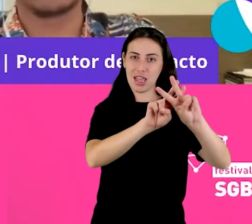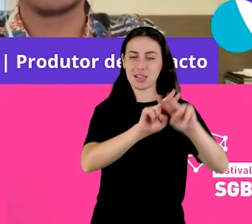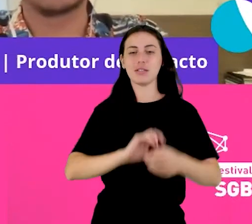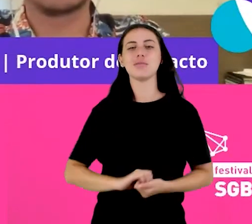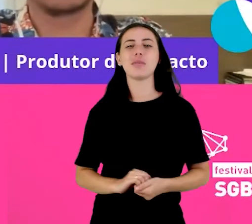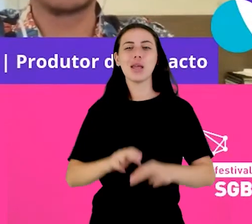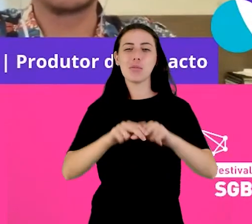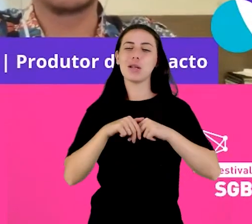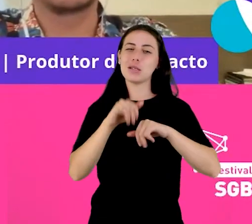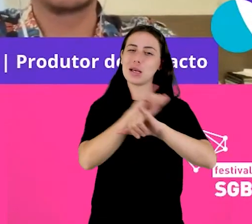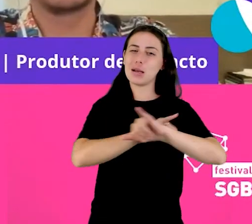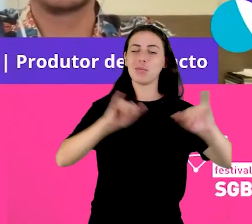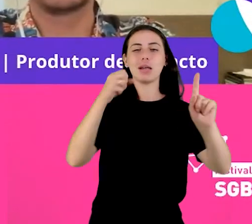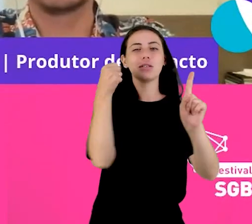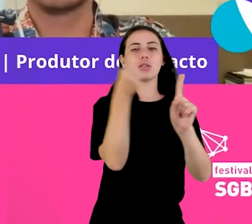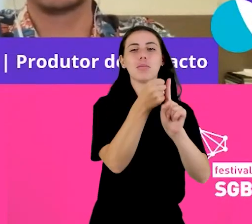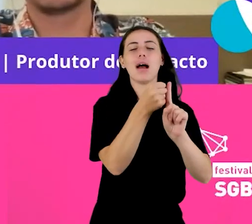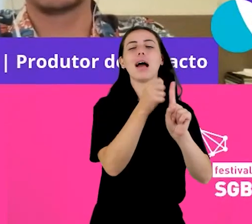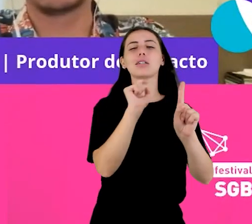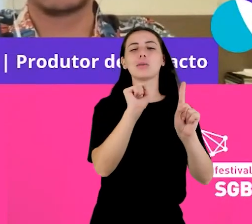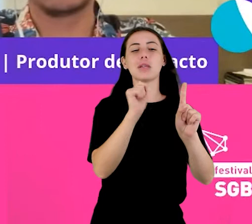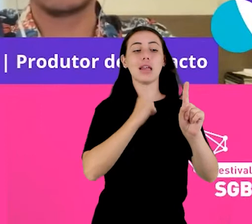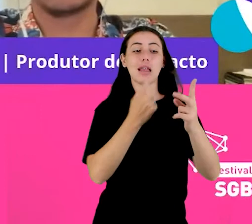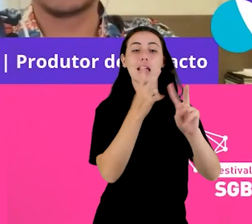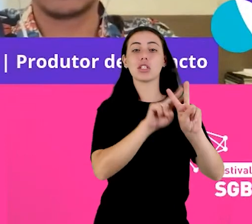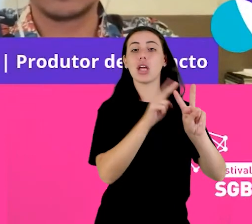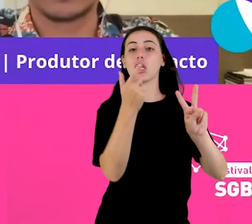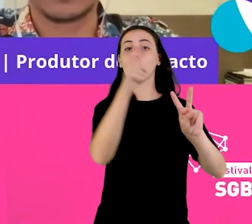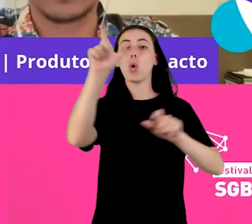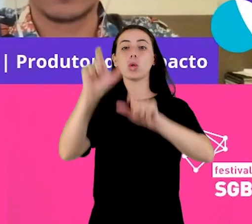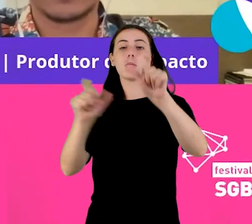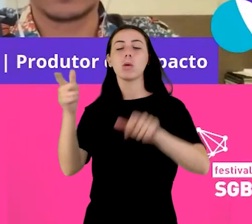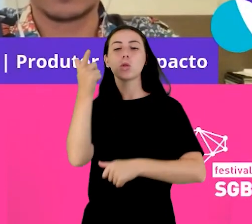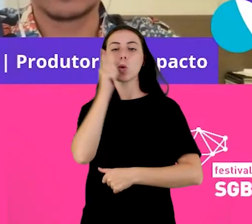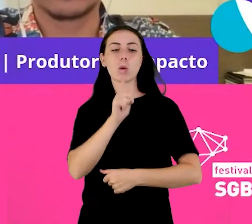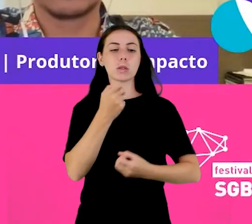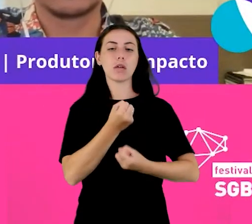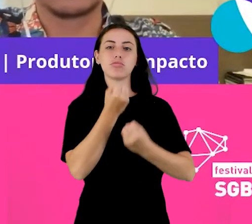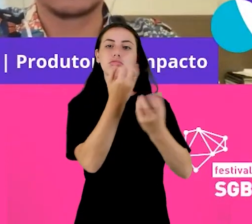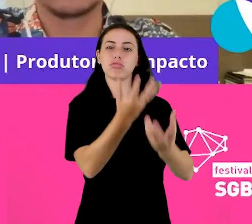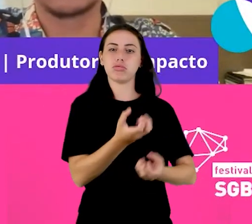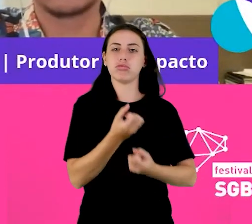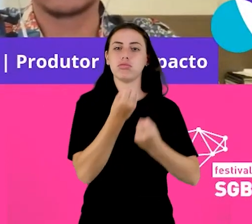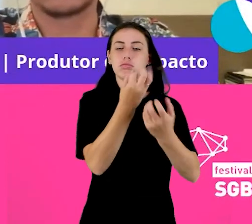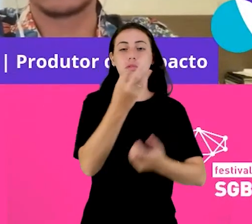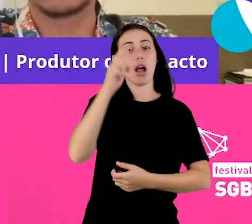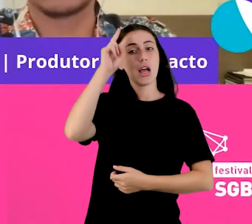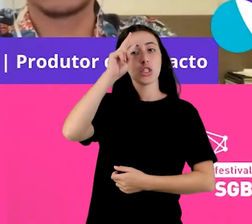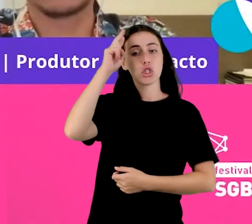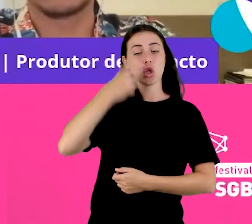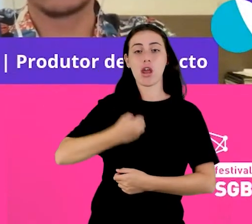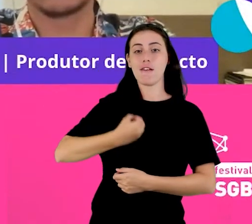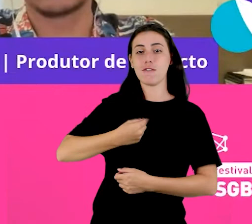histórias. Ou seja, a campanha de impacto que vocês criaram deu abertura, abriu um canal para que as